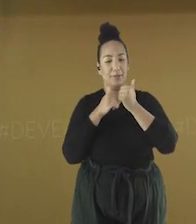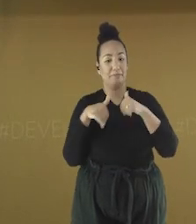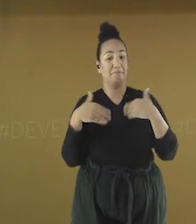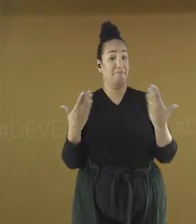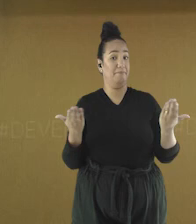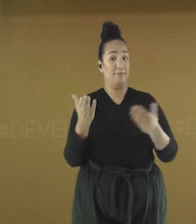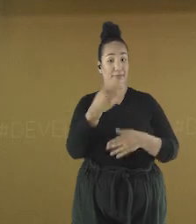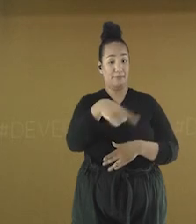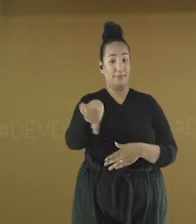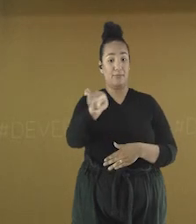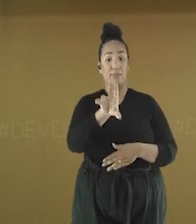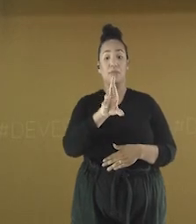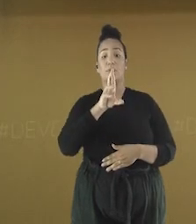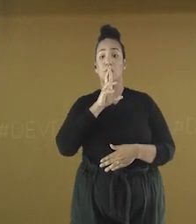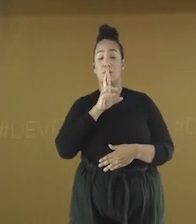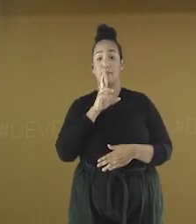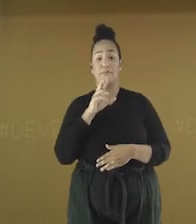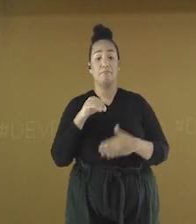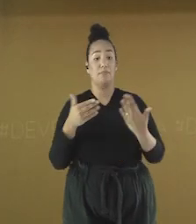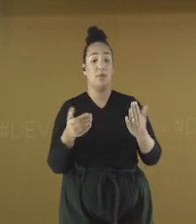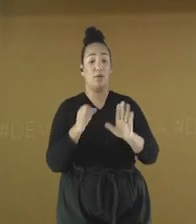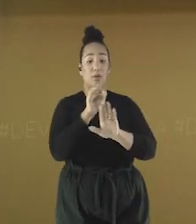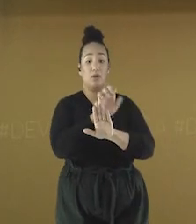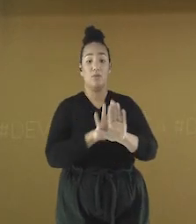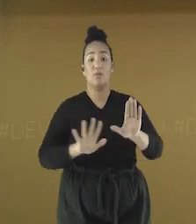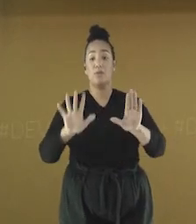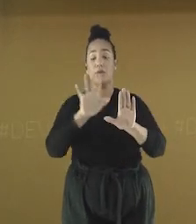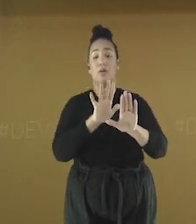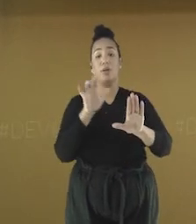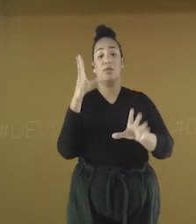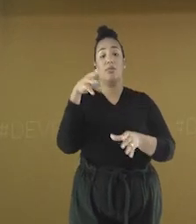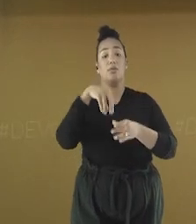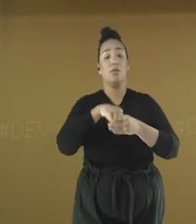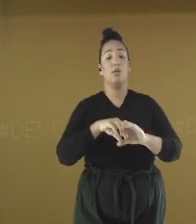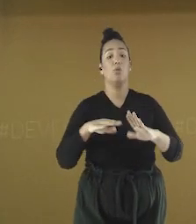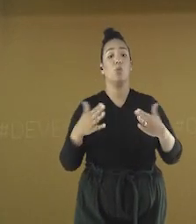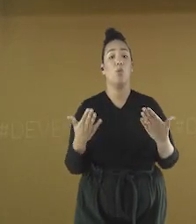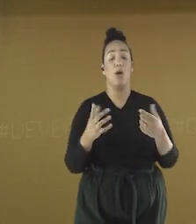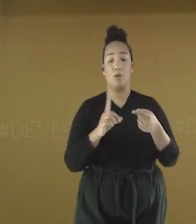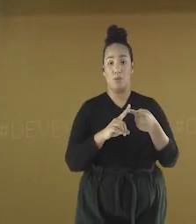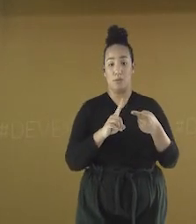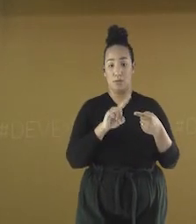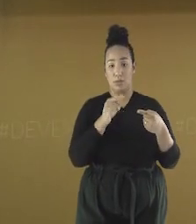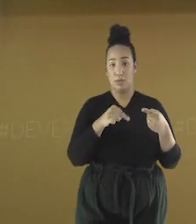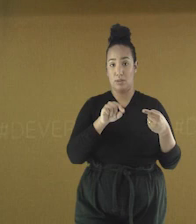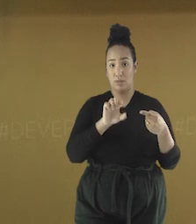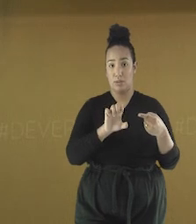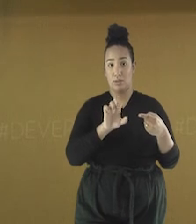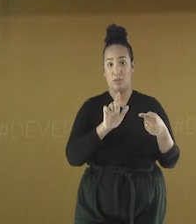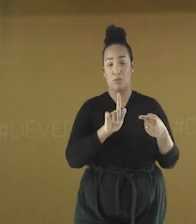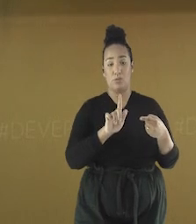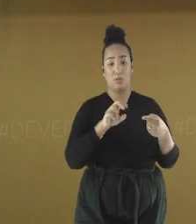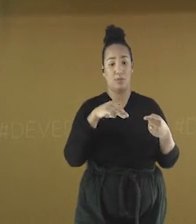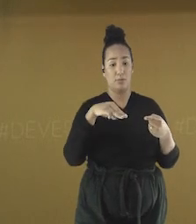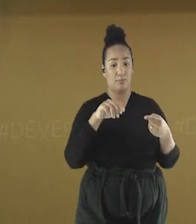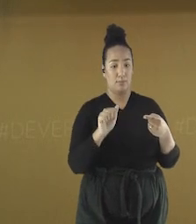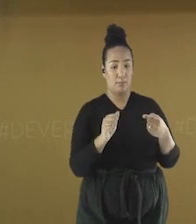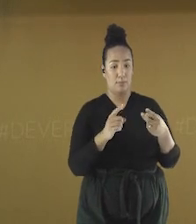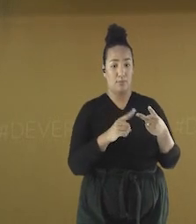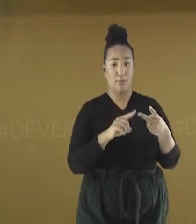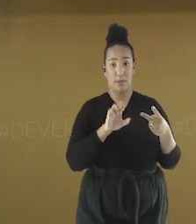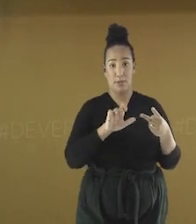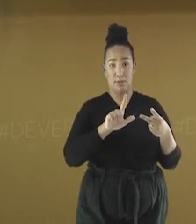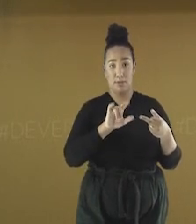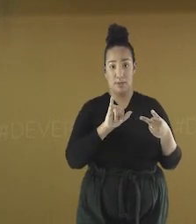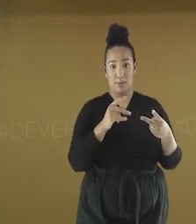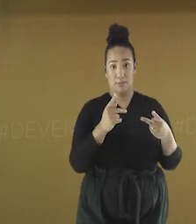refeições. Agora me respondam. A figura de linguagem presente nessa tirinha é, letra A, a zeugma,